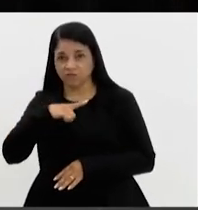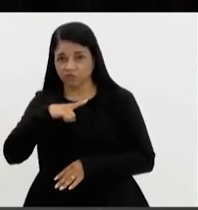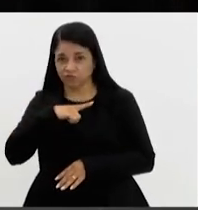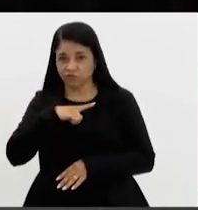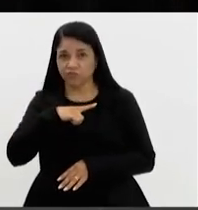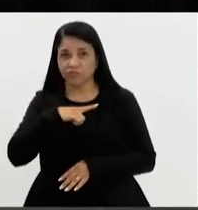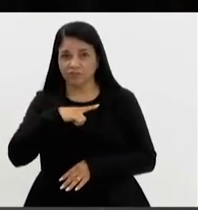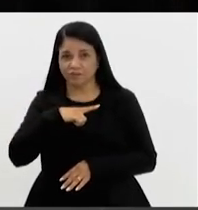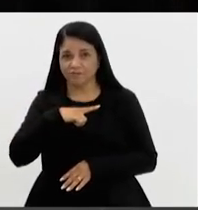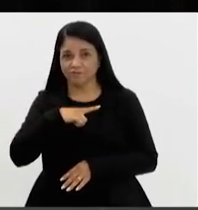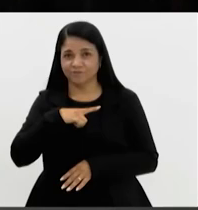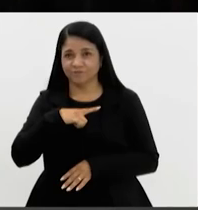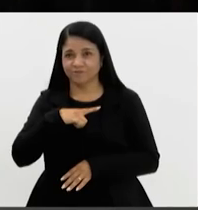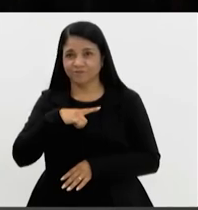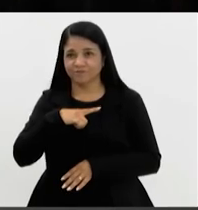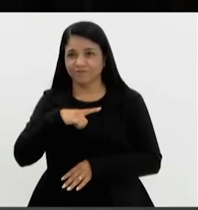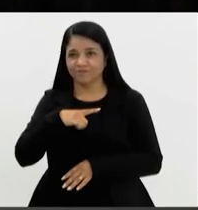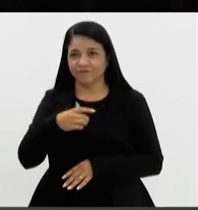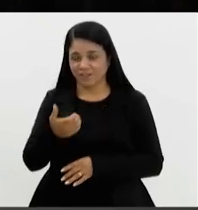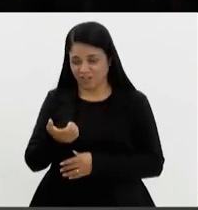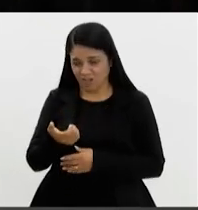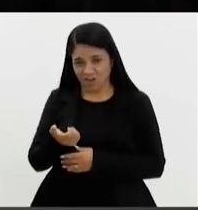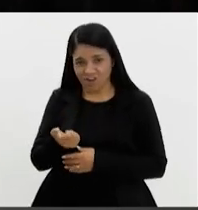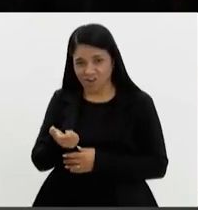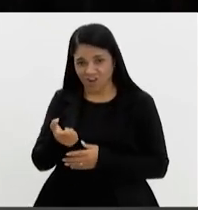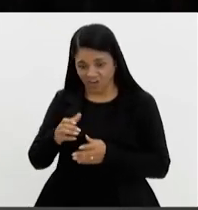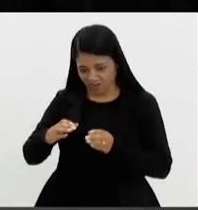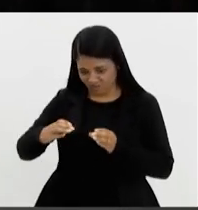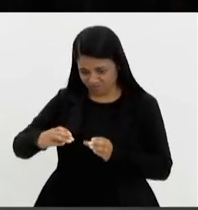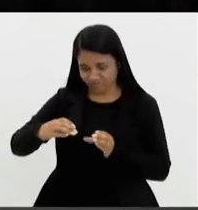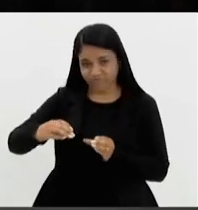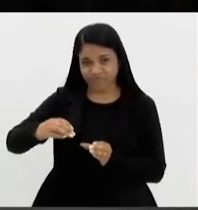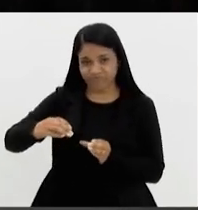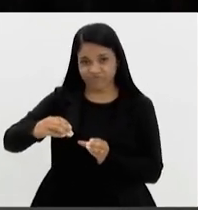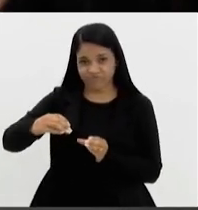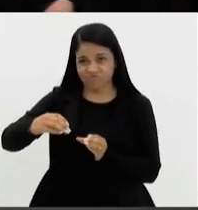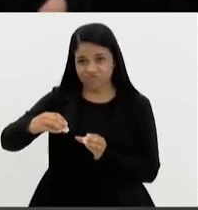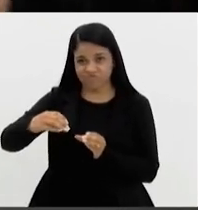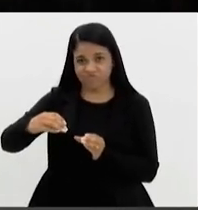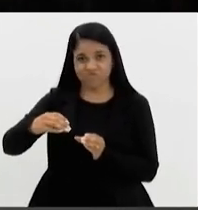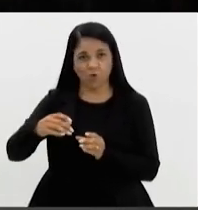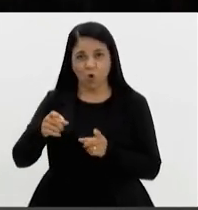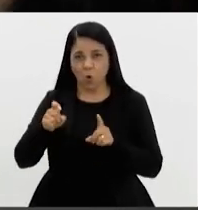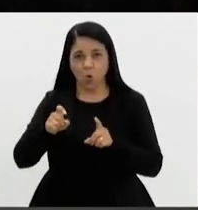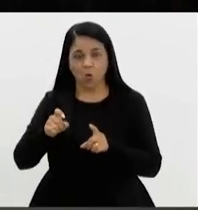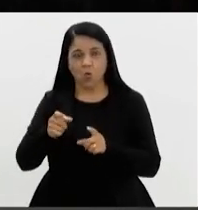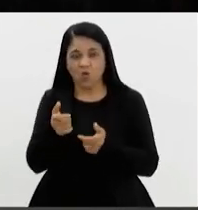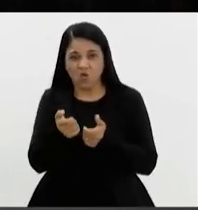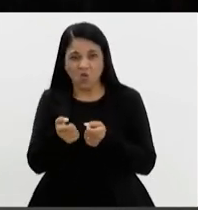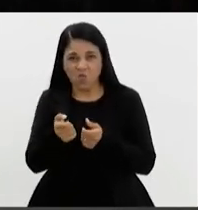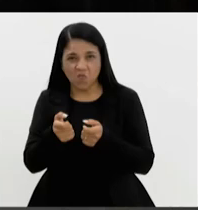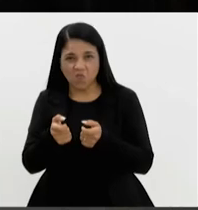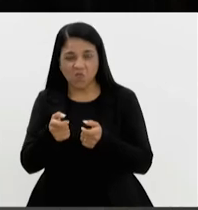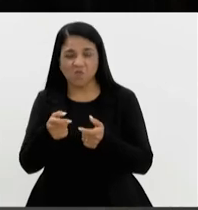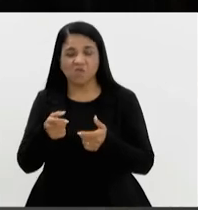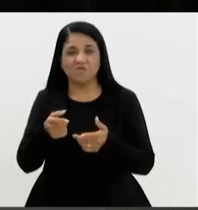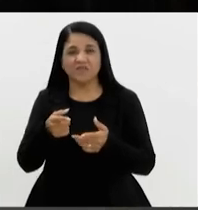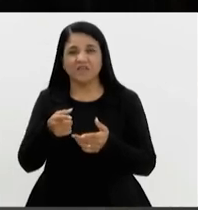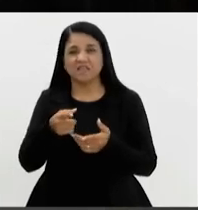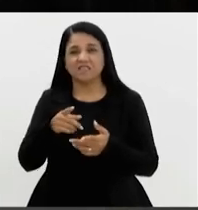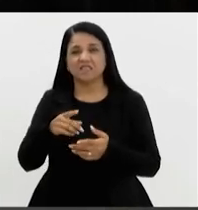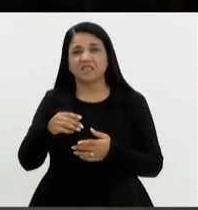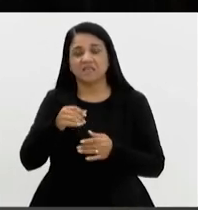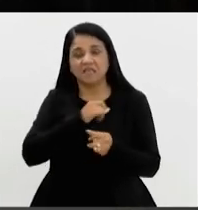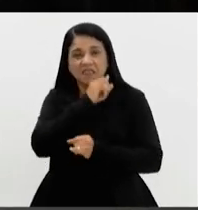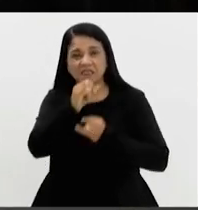um tijola para chamar de seu né um não tinha computador era internet decada